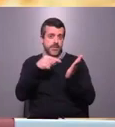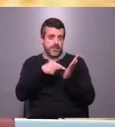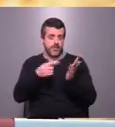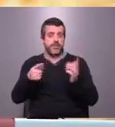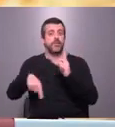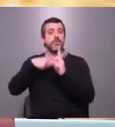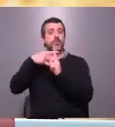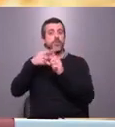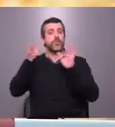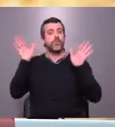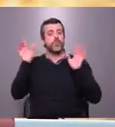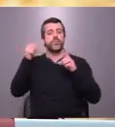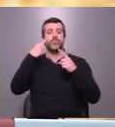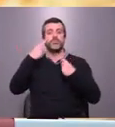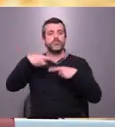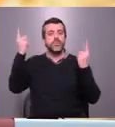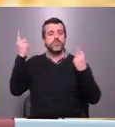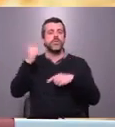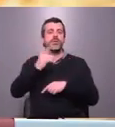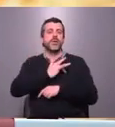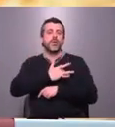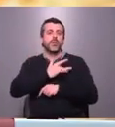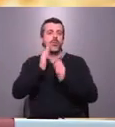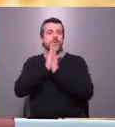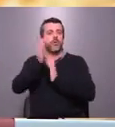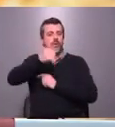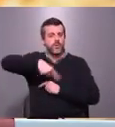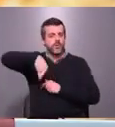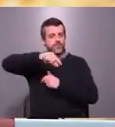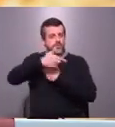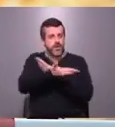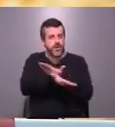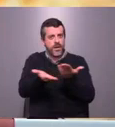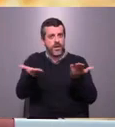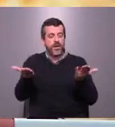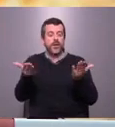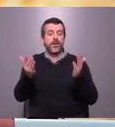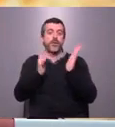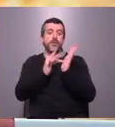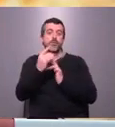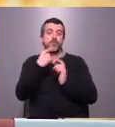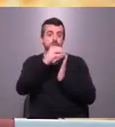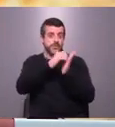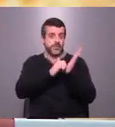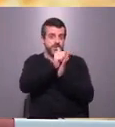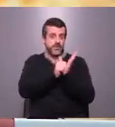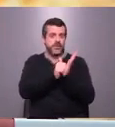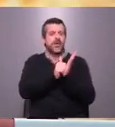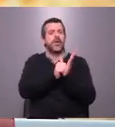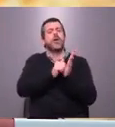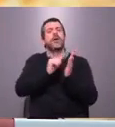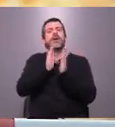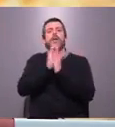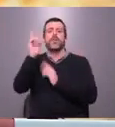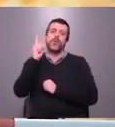cruz revela-se aquele imenso amor de Deus por nós, porque, como dizia Jesus no Evangelho, Deus não enviou o seu Filho ao mundo